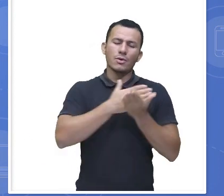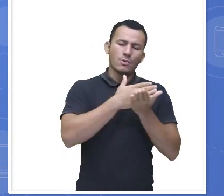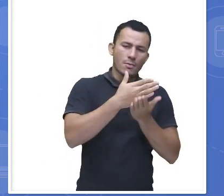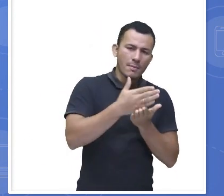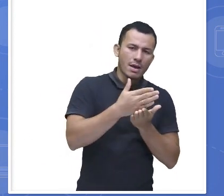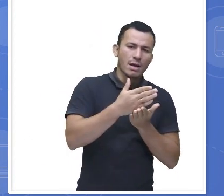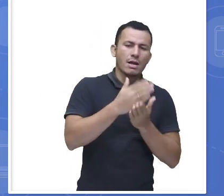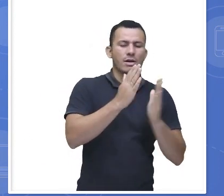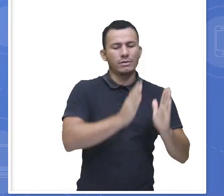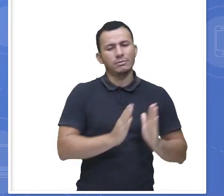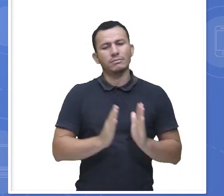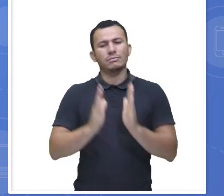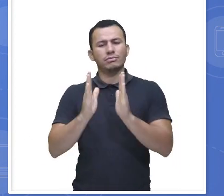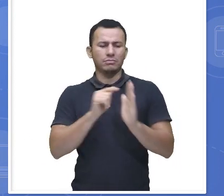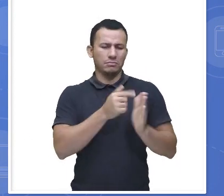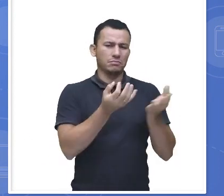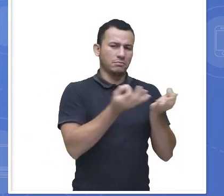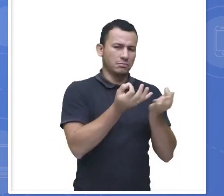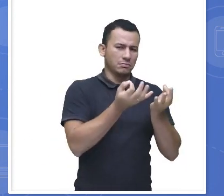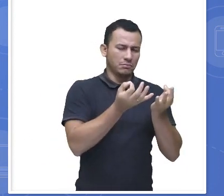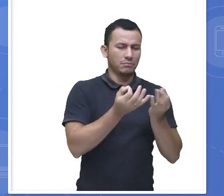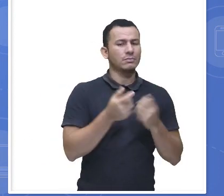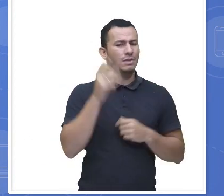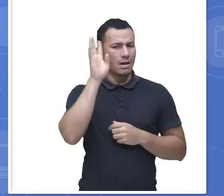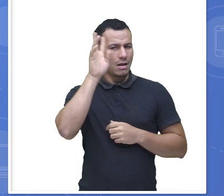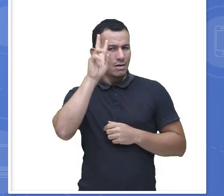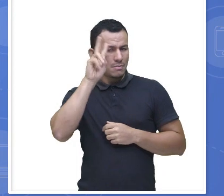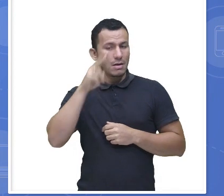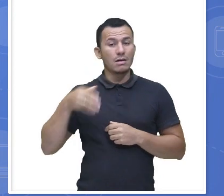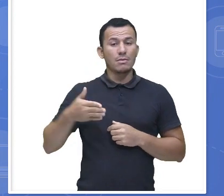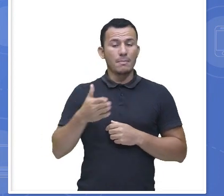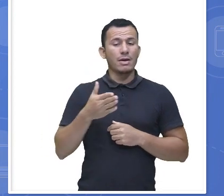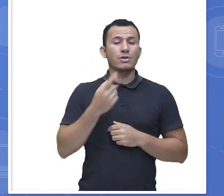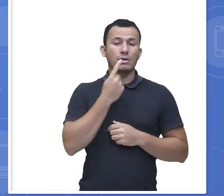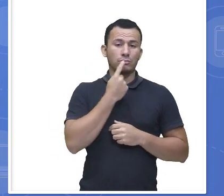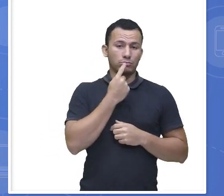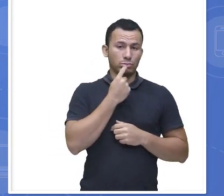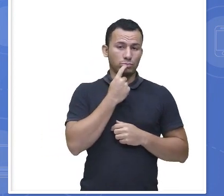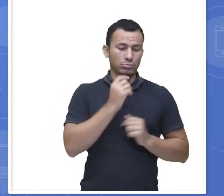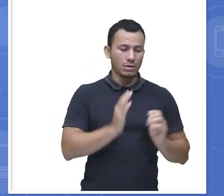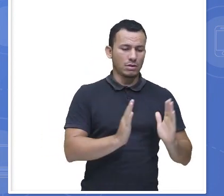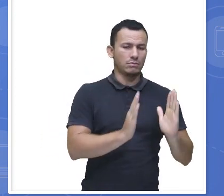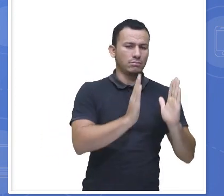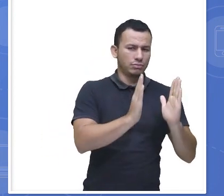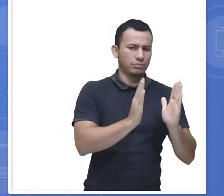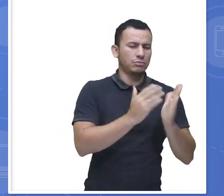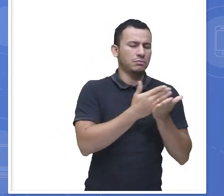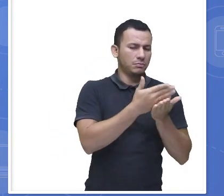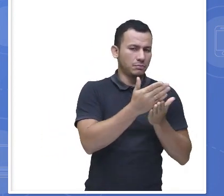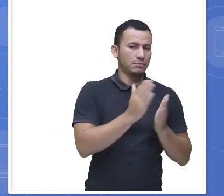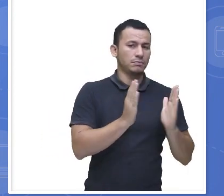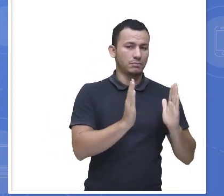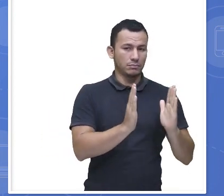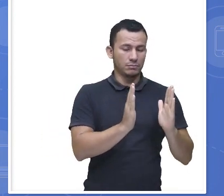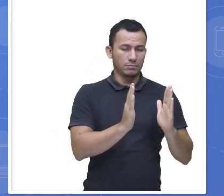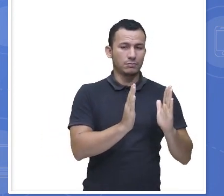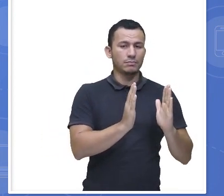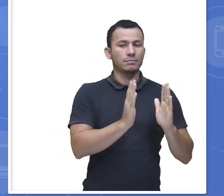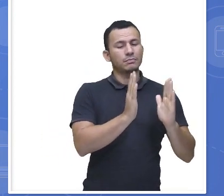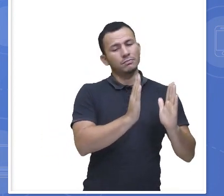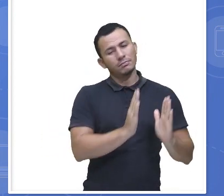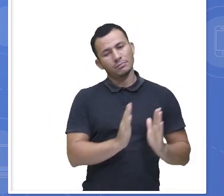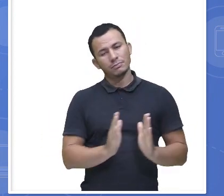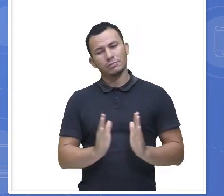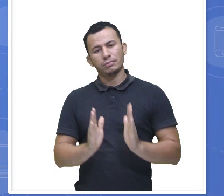né, perfeita, ali o peixe na cor vermelha, vermelha,